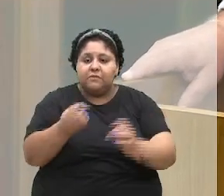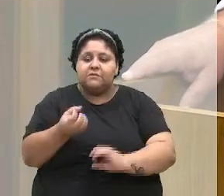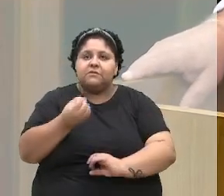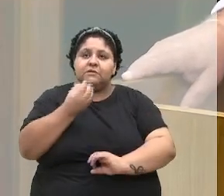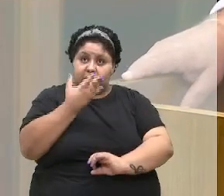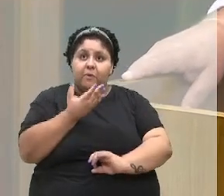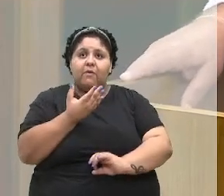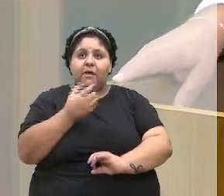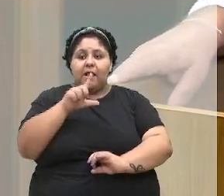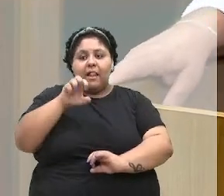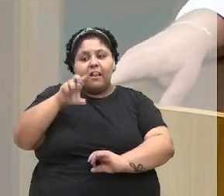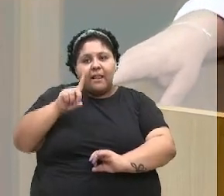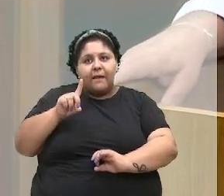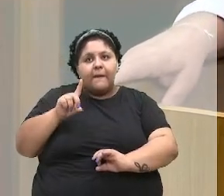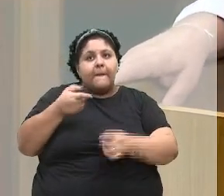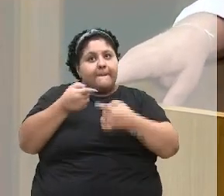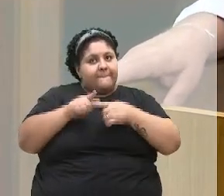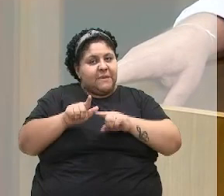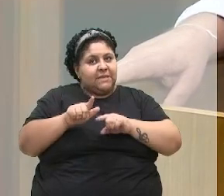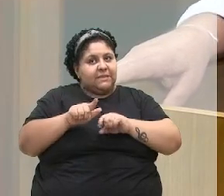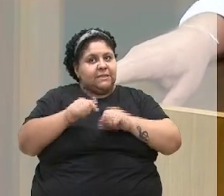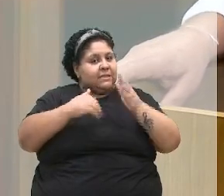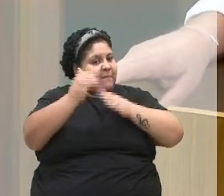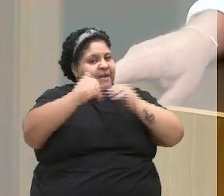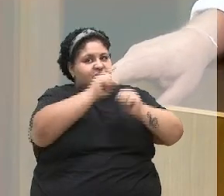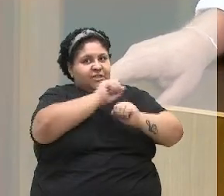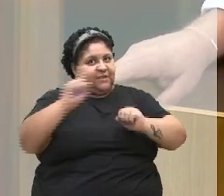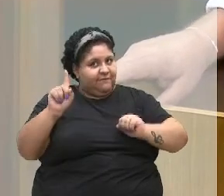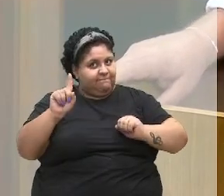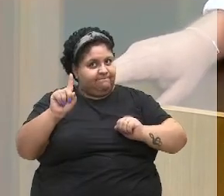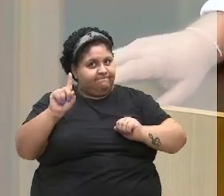de LED. Mas na prática ainda não vi elas.